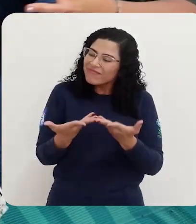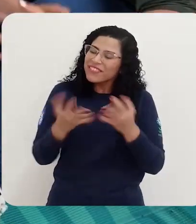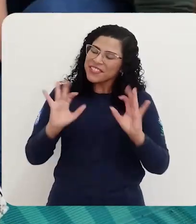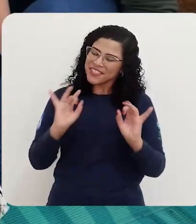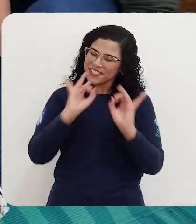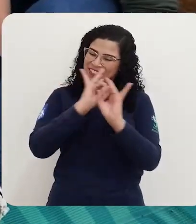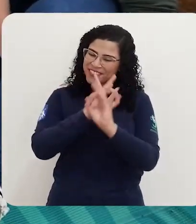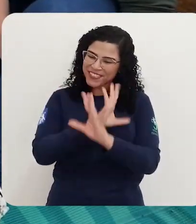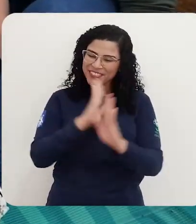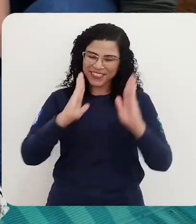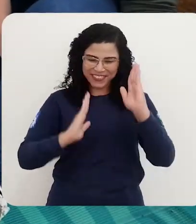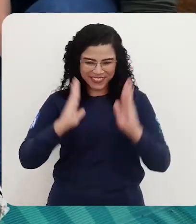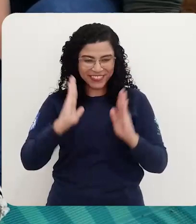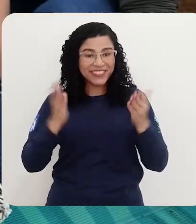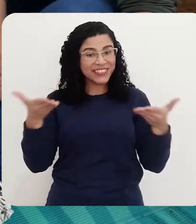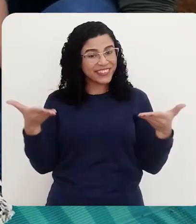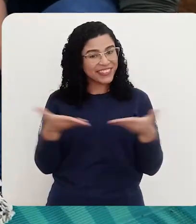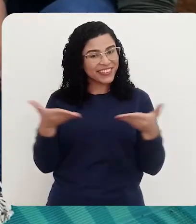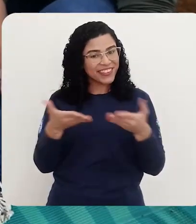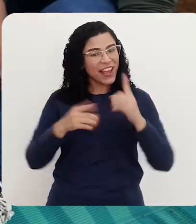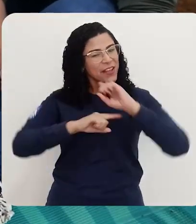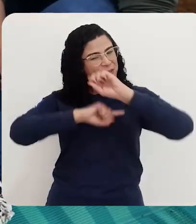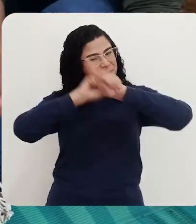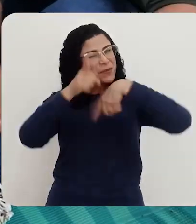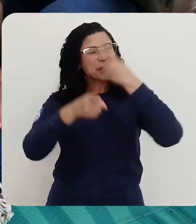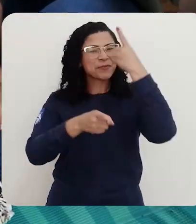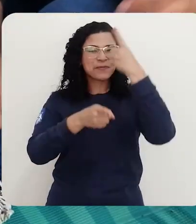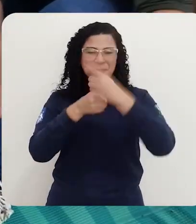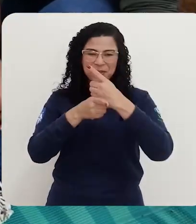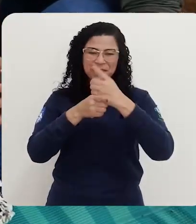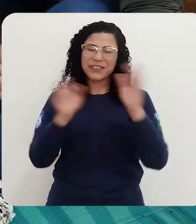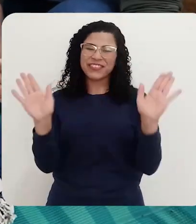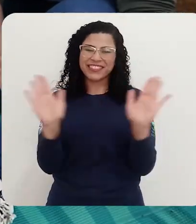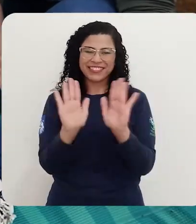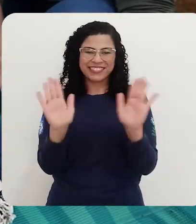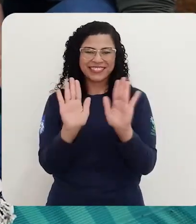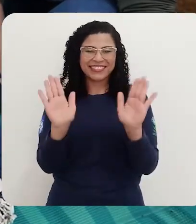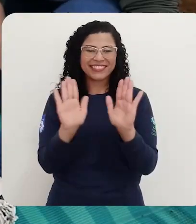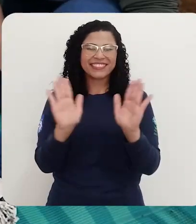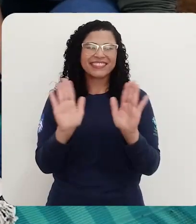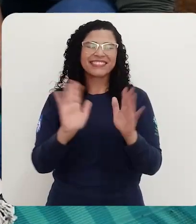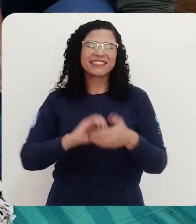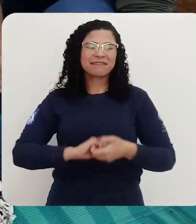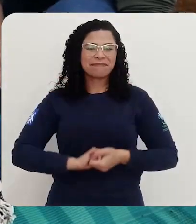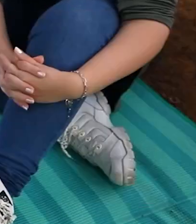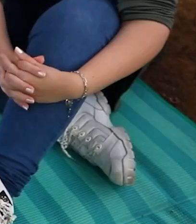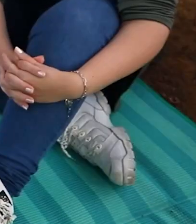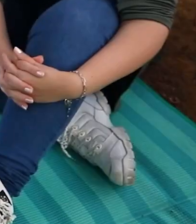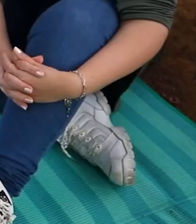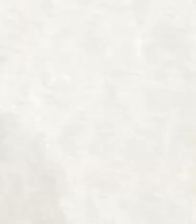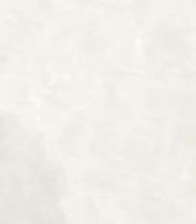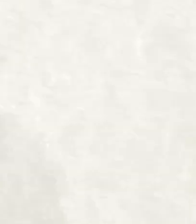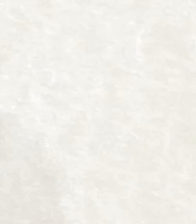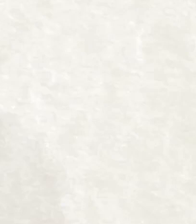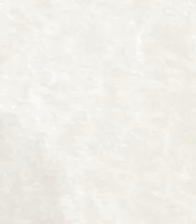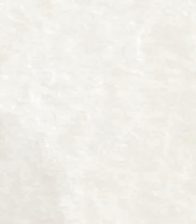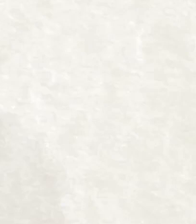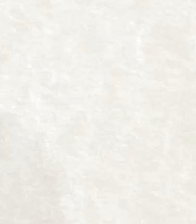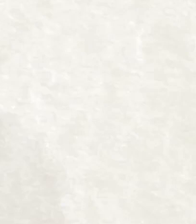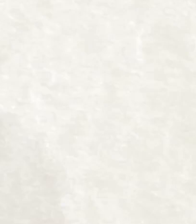linda mensagem, nós encerramos o programa de hoje e até o próximo programa, pessoal. Tchau, tchau. Tchau, tchau.